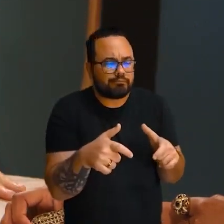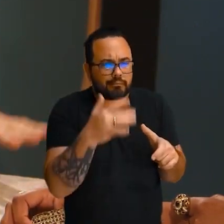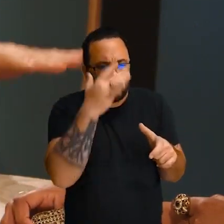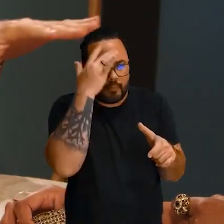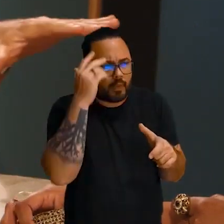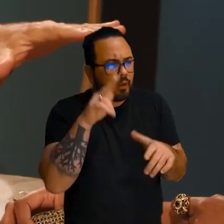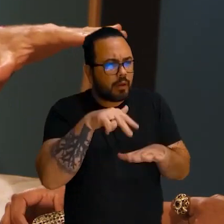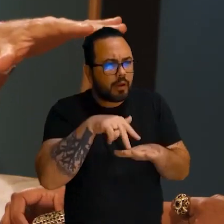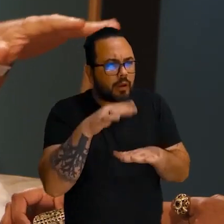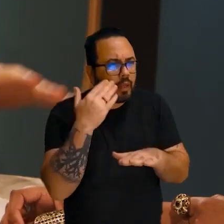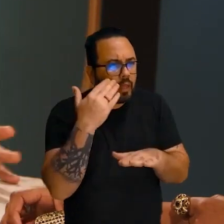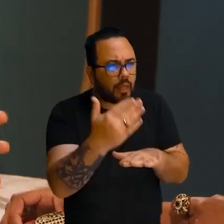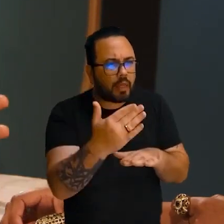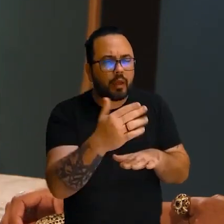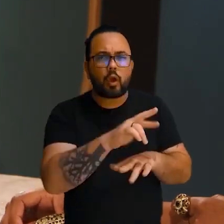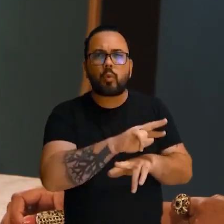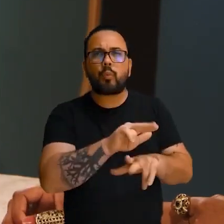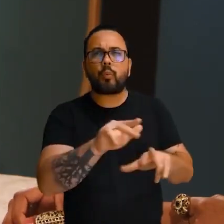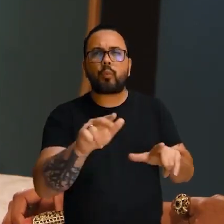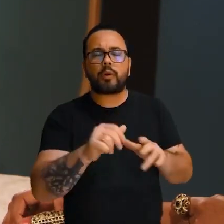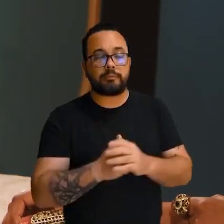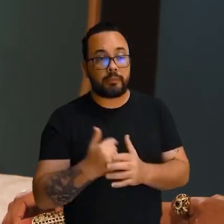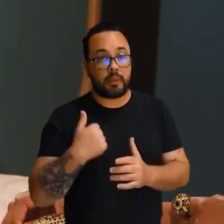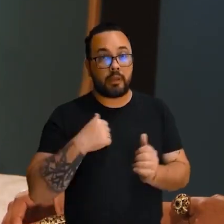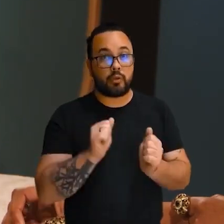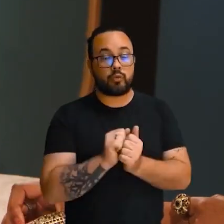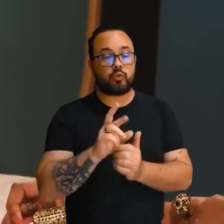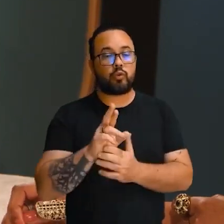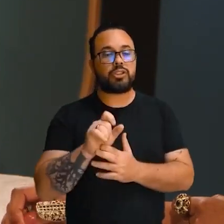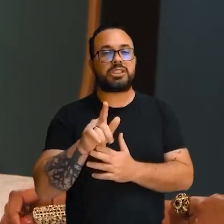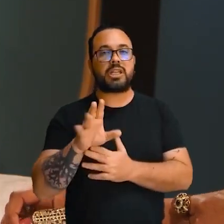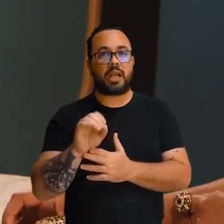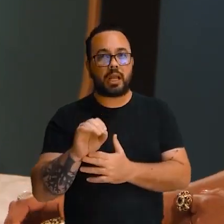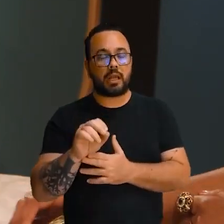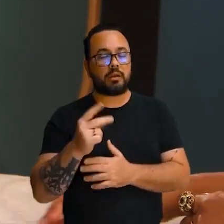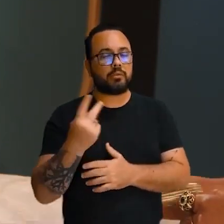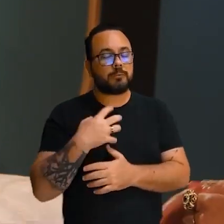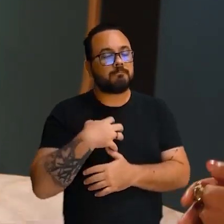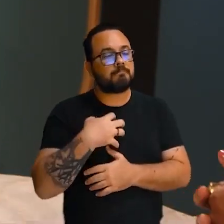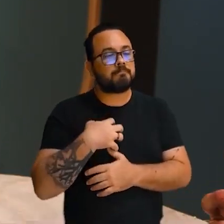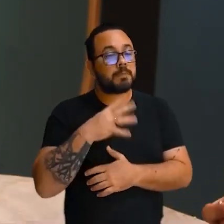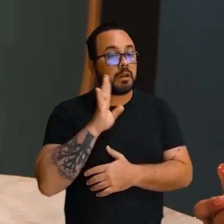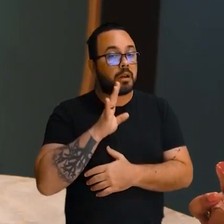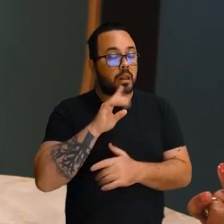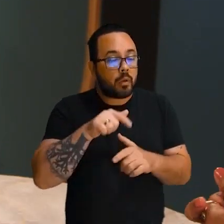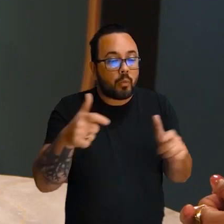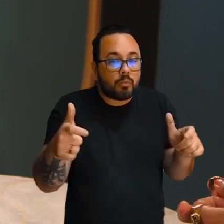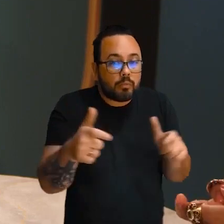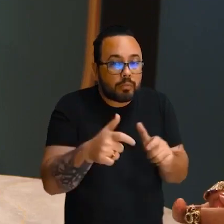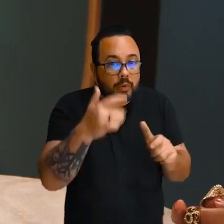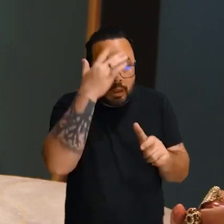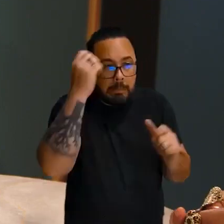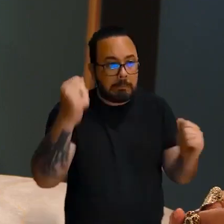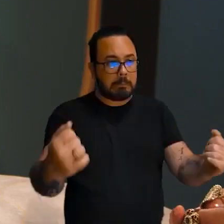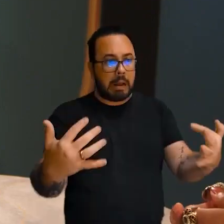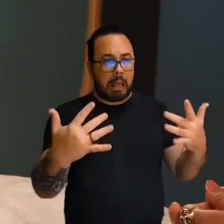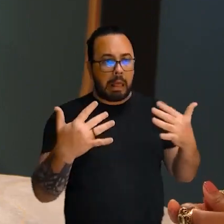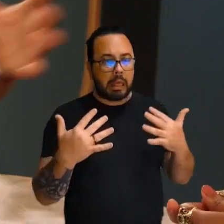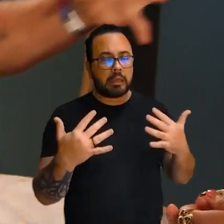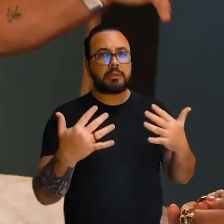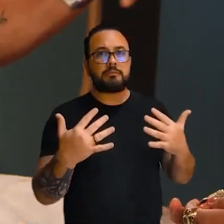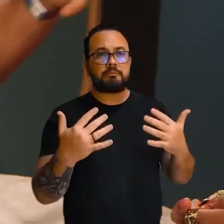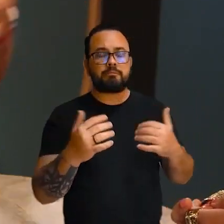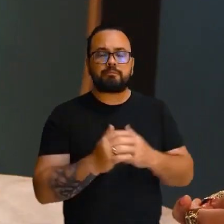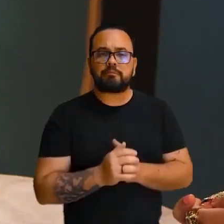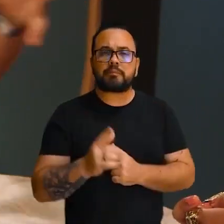olhar. Muita gente, assim. E eu e o Rogério, dono do Santo Ângelo, a gente se sentiu assim, cara, que legal, uma standzinha desse tamanho, a gente tá fazendo um estrago aqui, né?